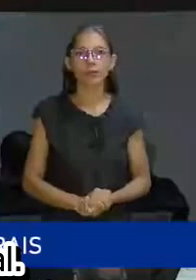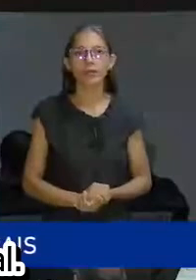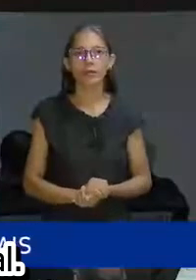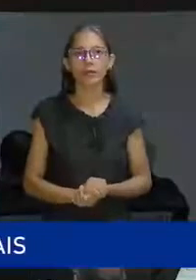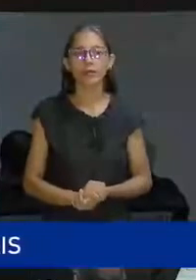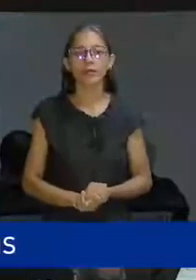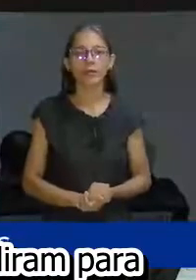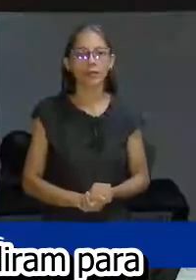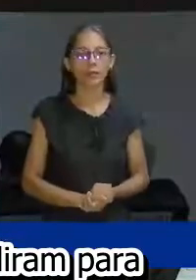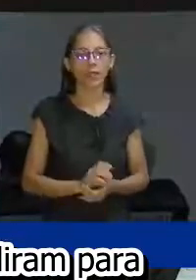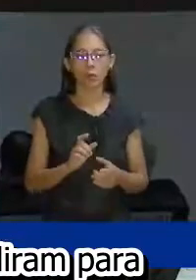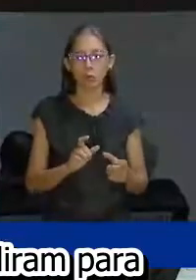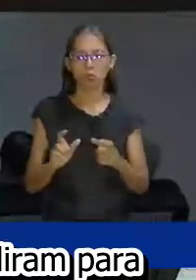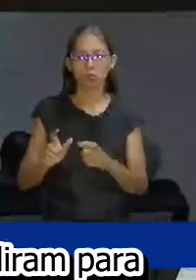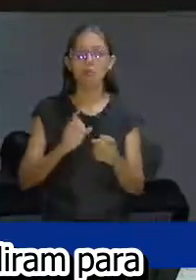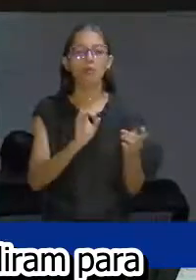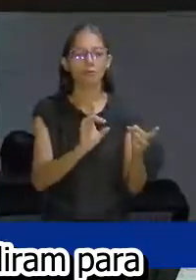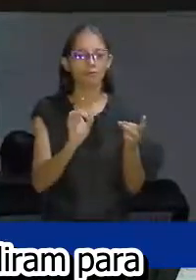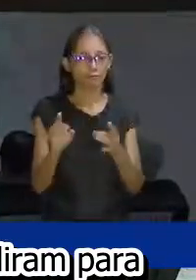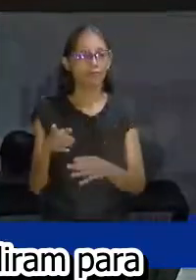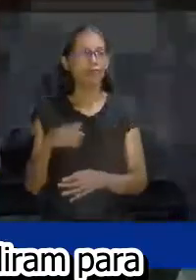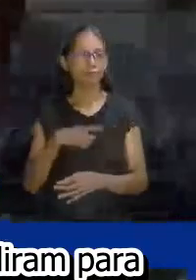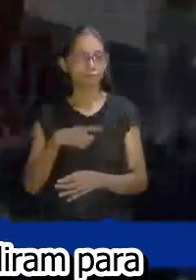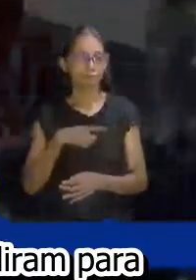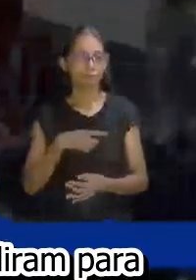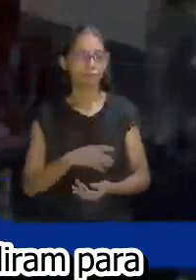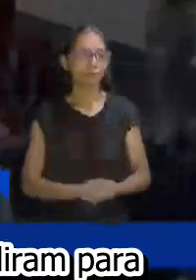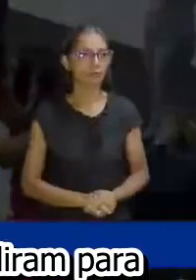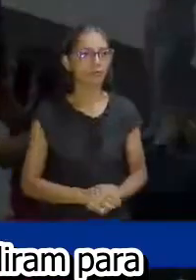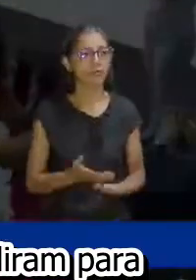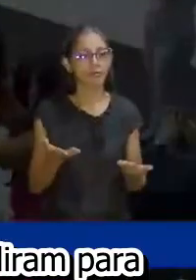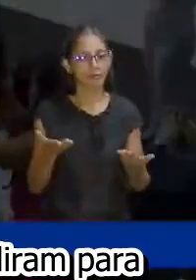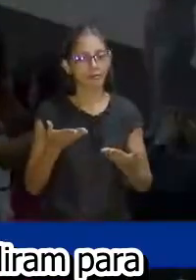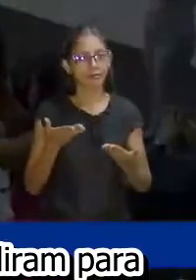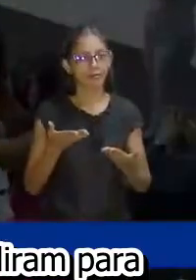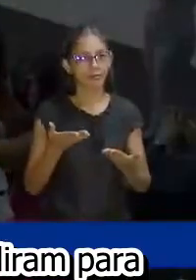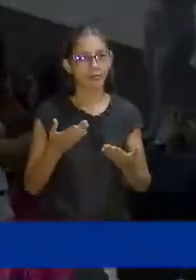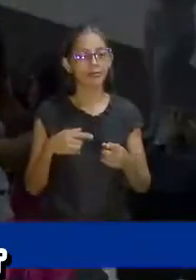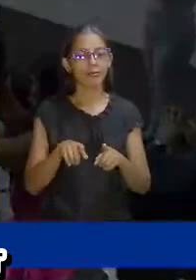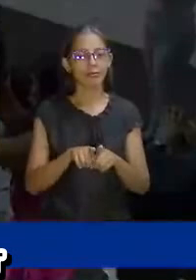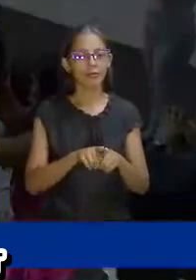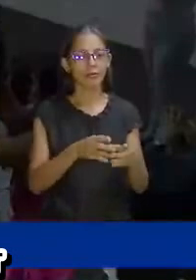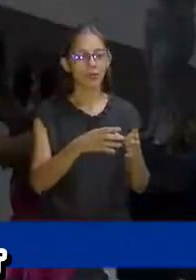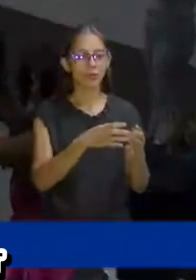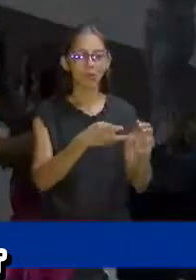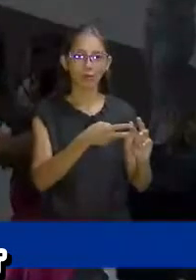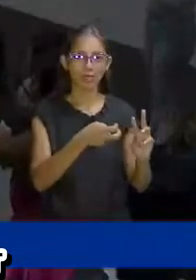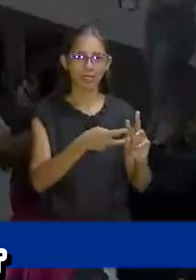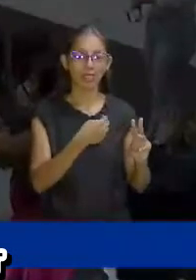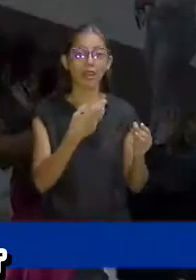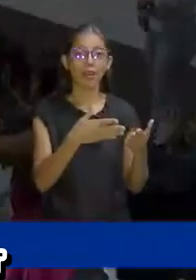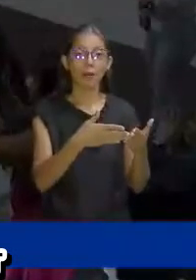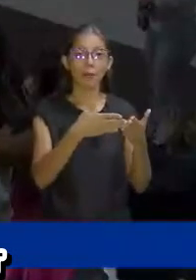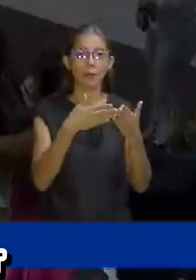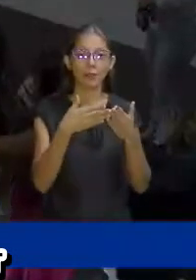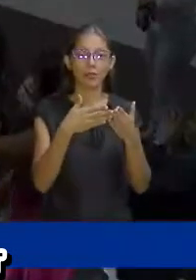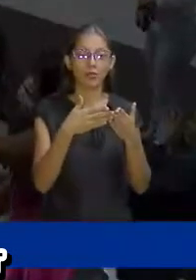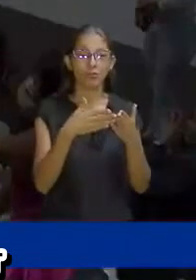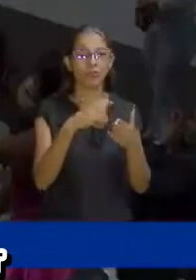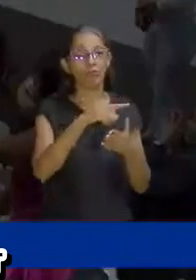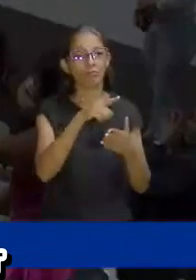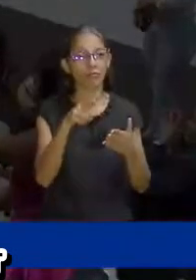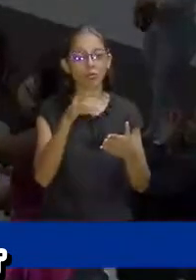da capital. E como forma de honrar as nossas autoridades, eles pediram para que nesse momento também